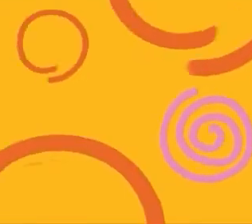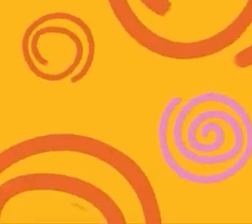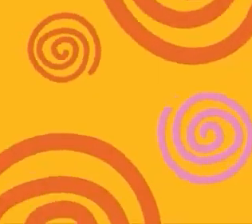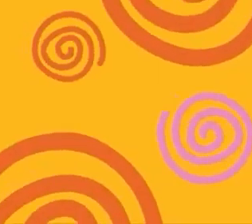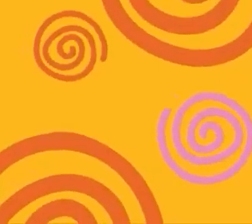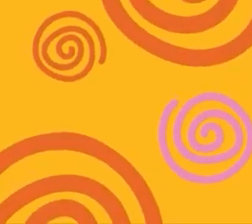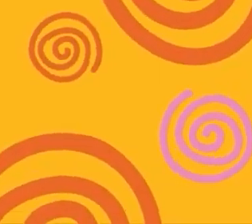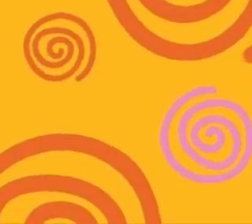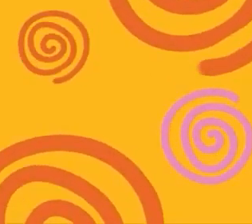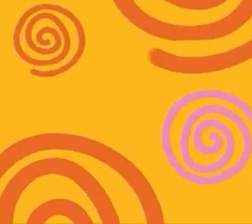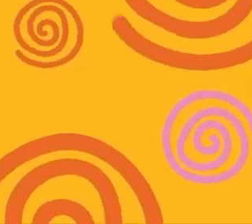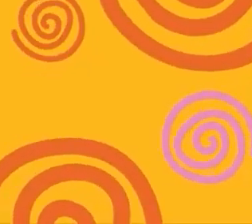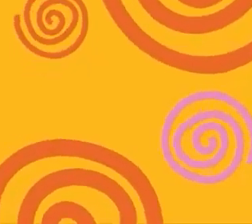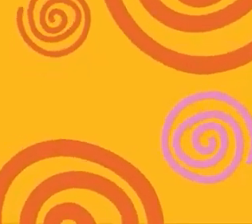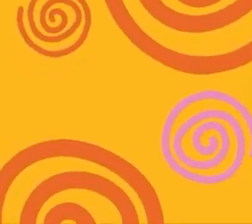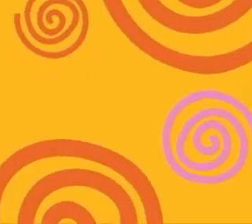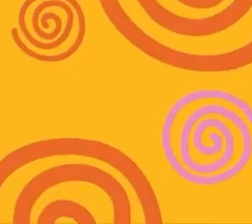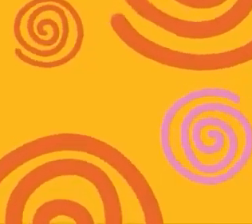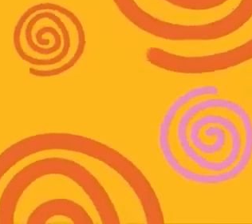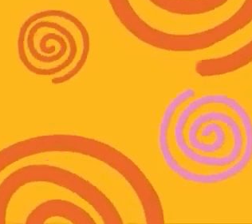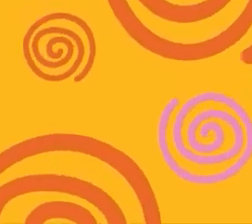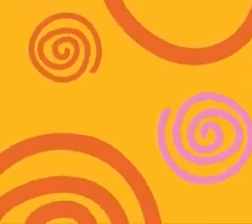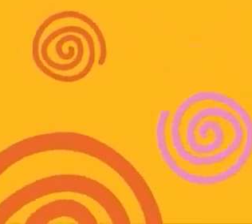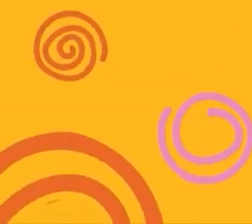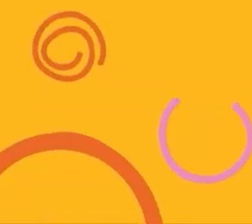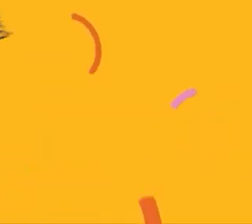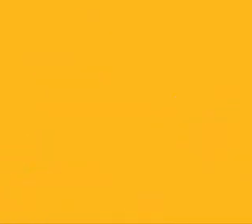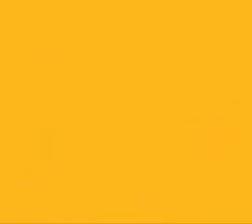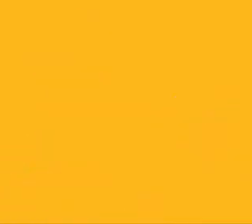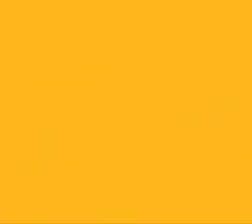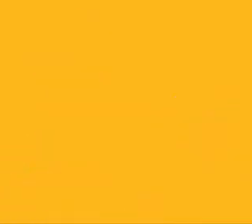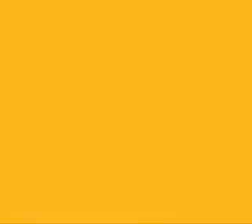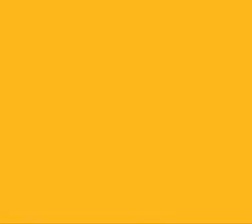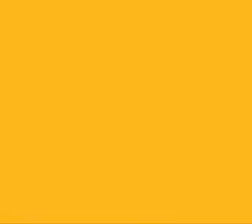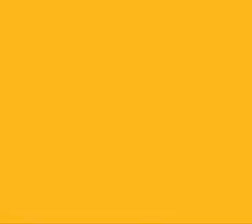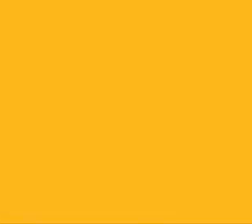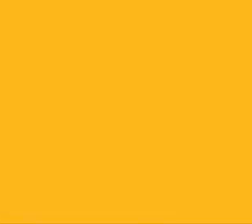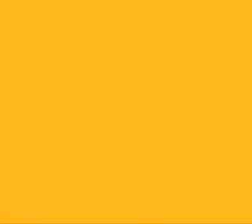Ministério da Cultura e CBMM apresentam a 13ª edição do Fliaraxá.